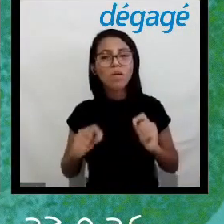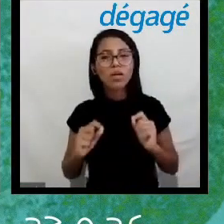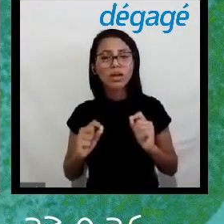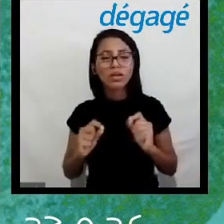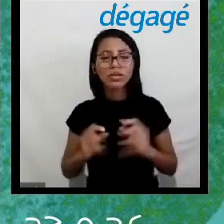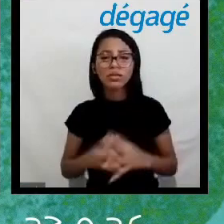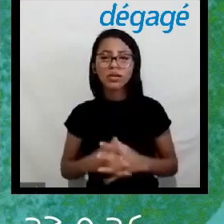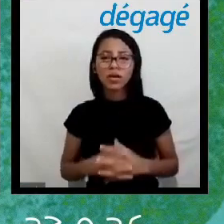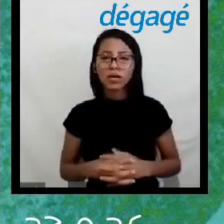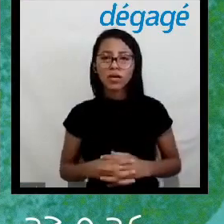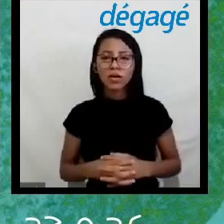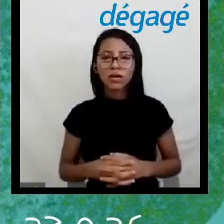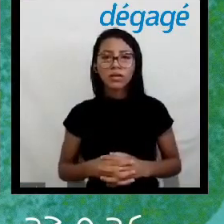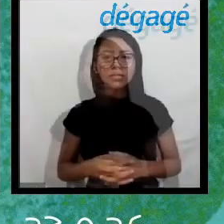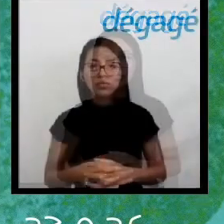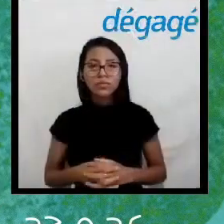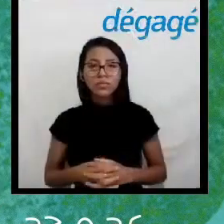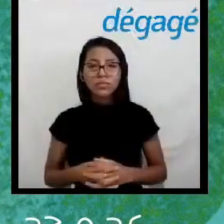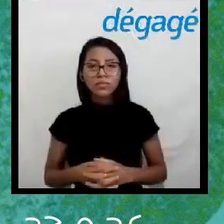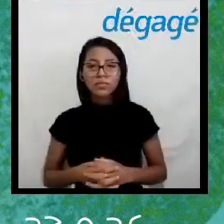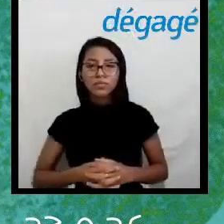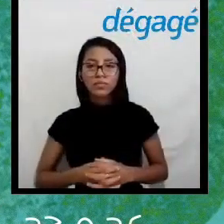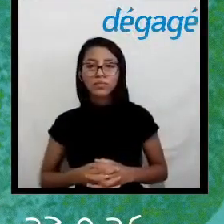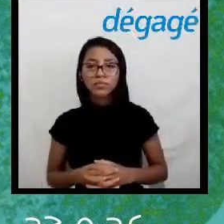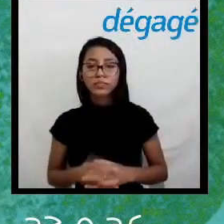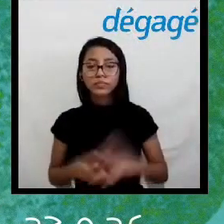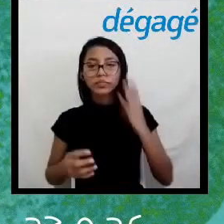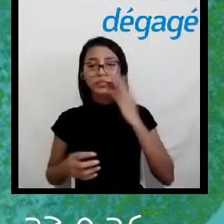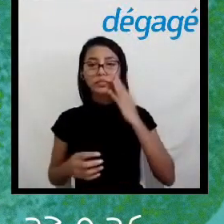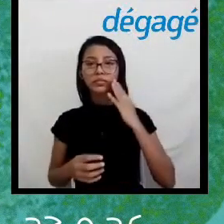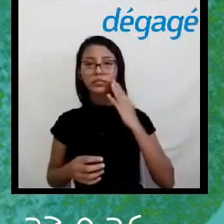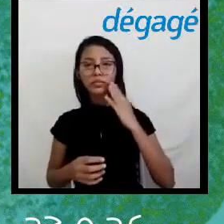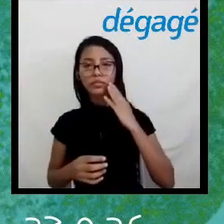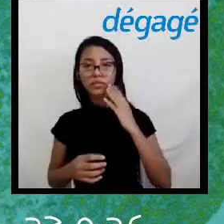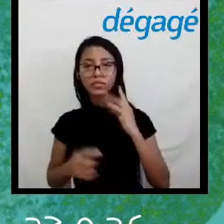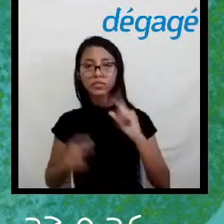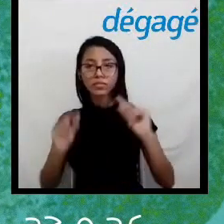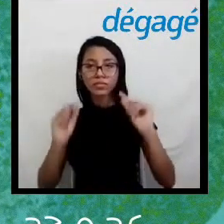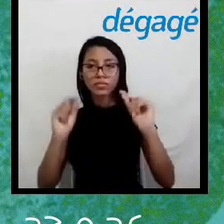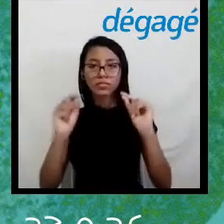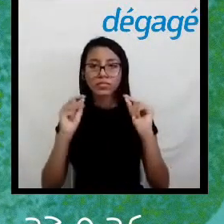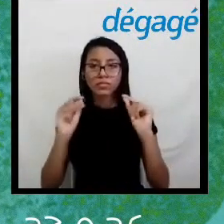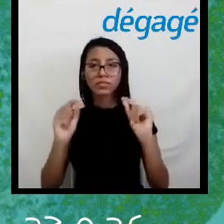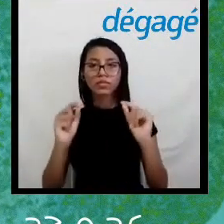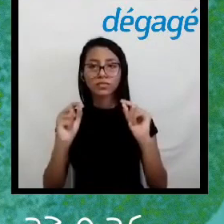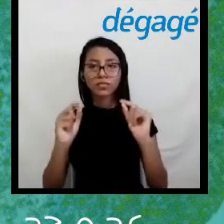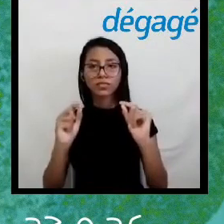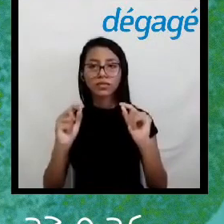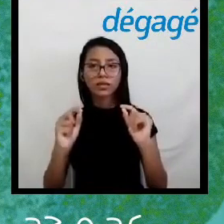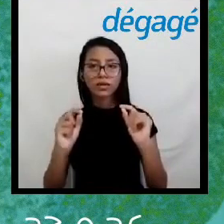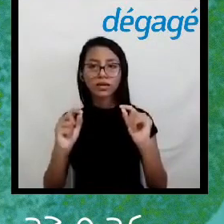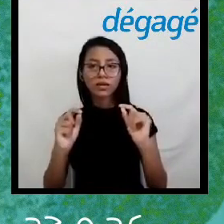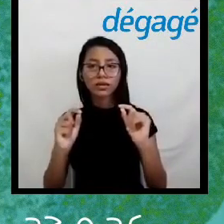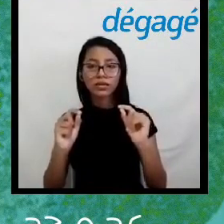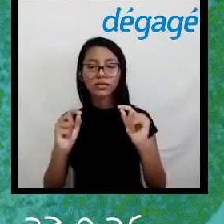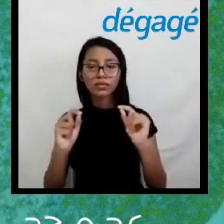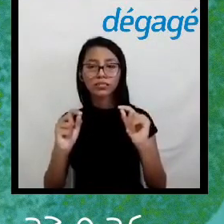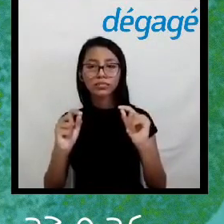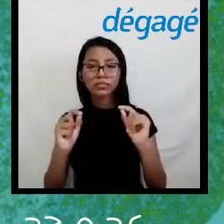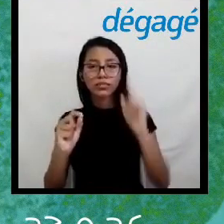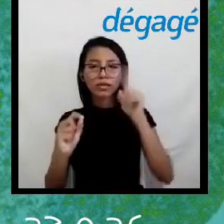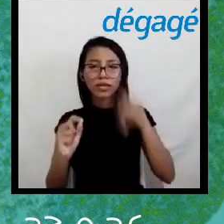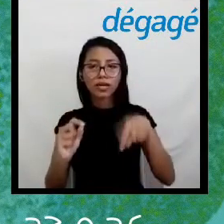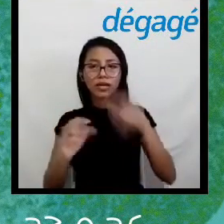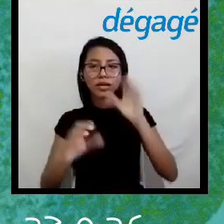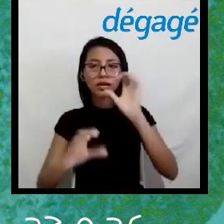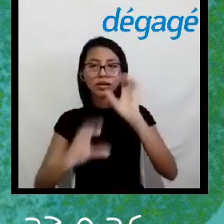às vezes, o que a gente está vendo como uma dificuldade, como um problema, como uma... também é uma comunicação, né?